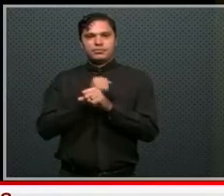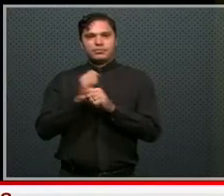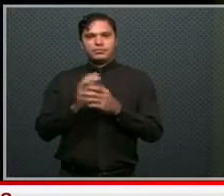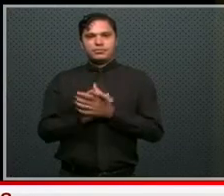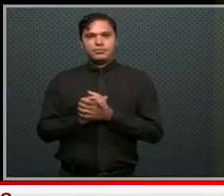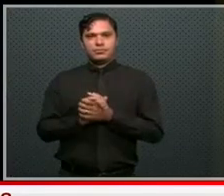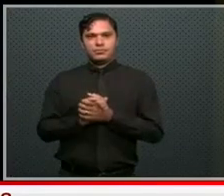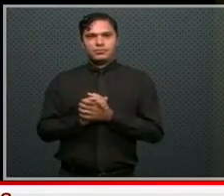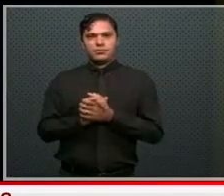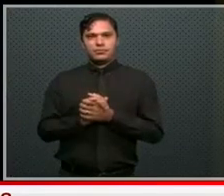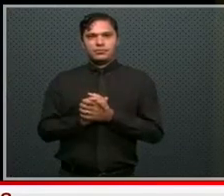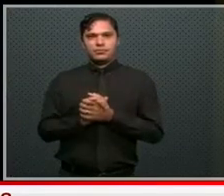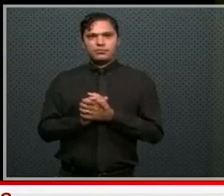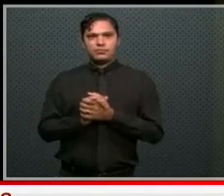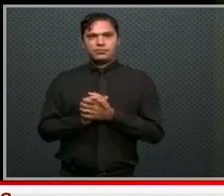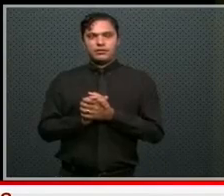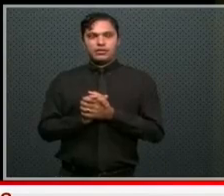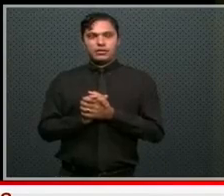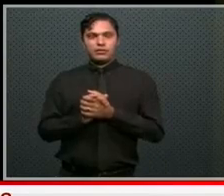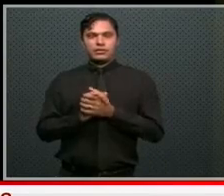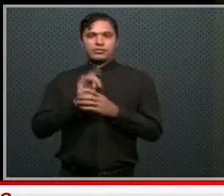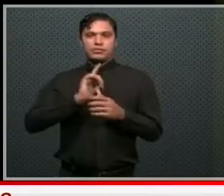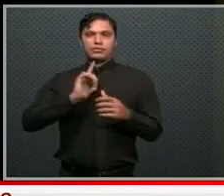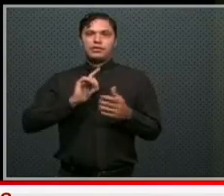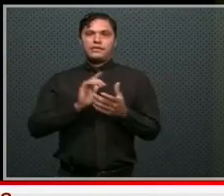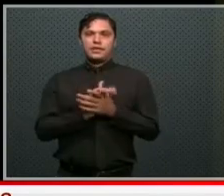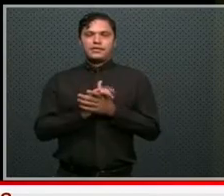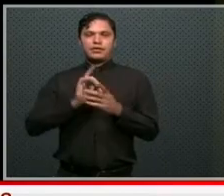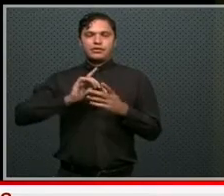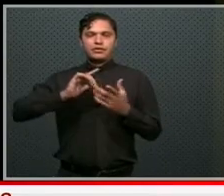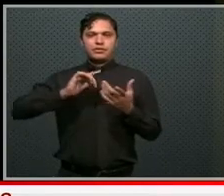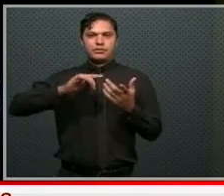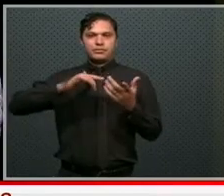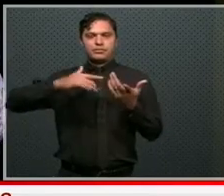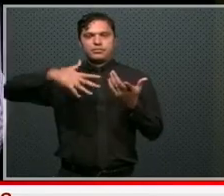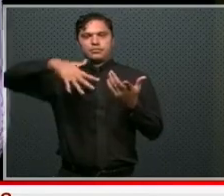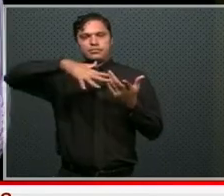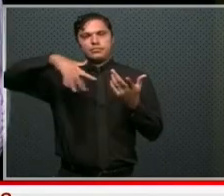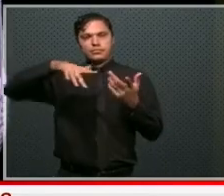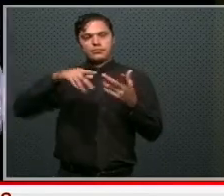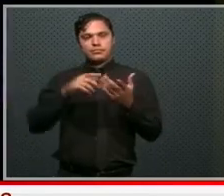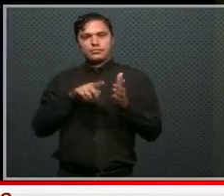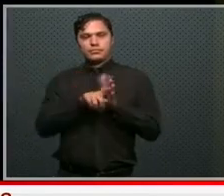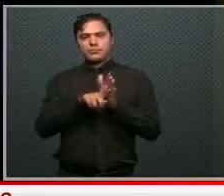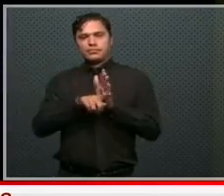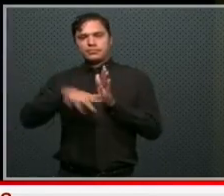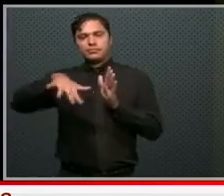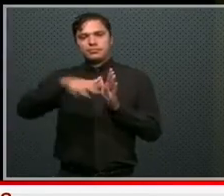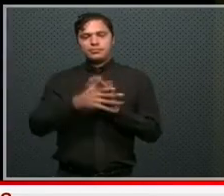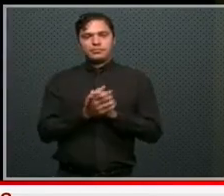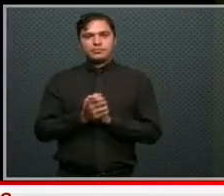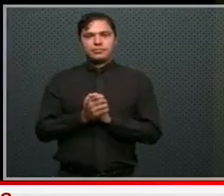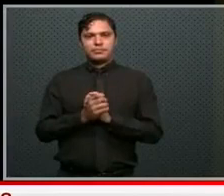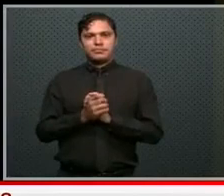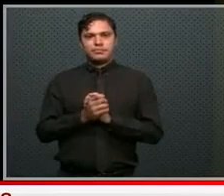desejo o que queremos para Embrapa nos próximos 50 anos e eu tenho certeza que pela fala doutor valquímário e pela